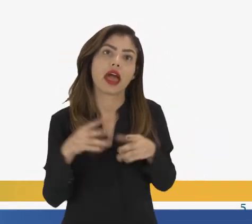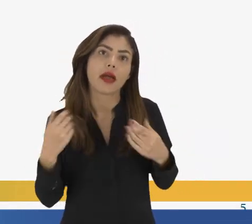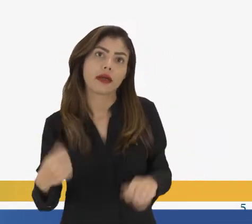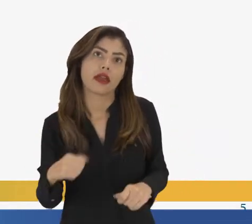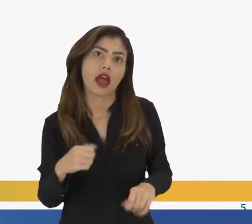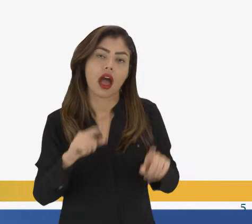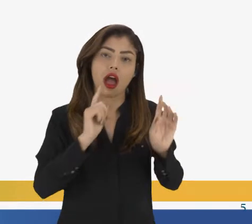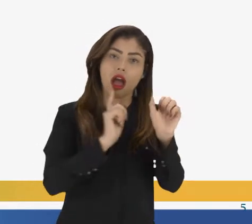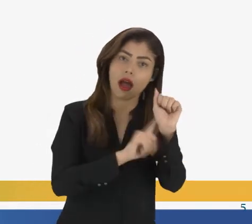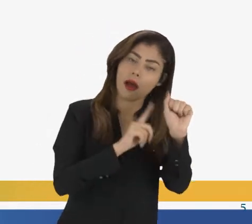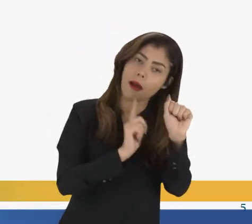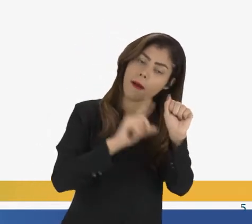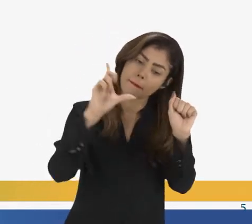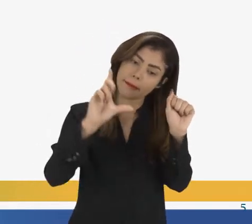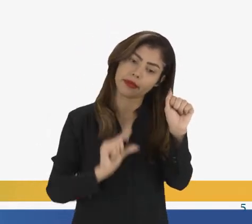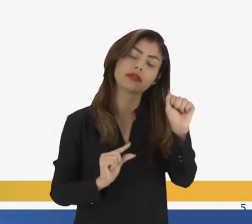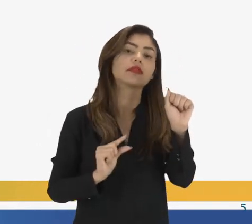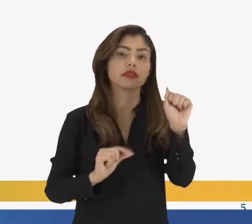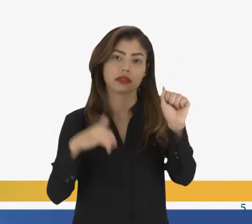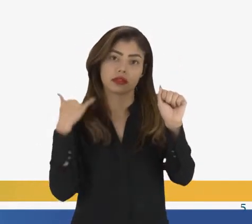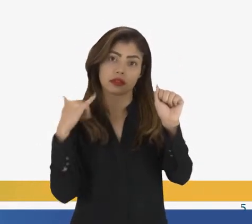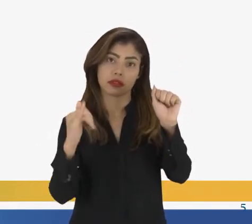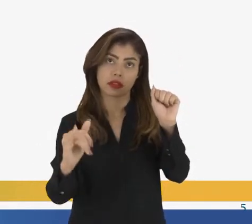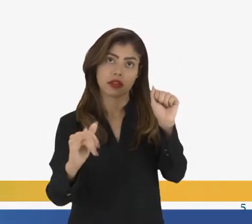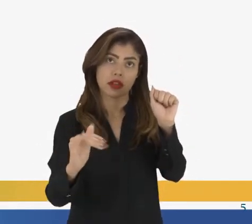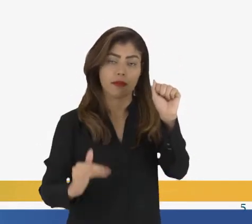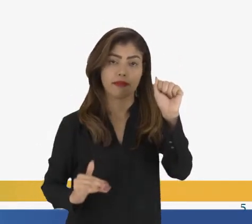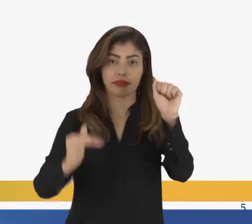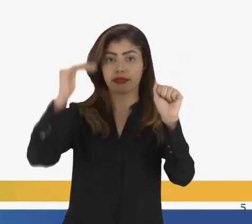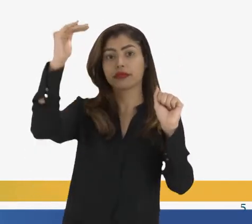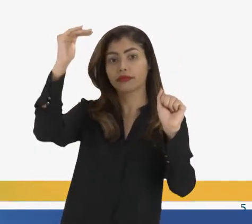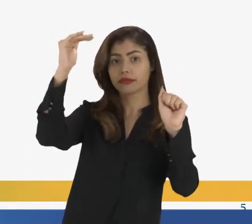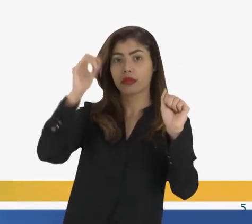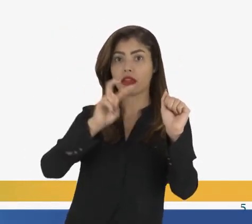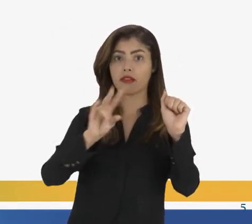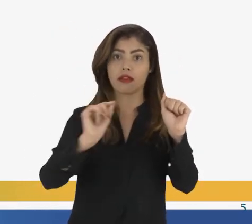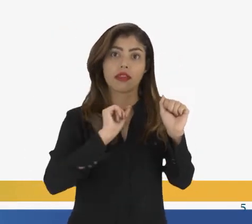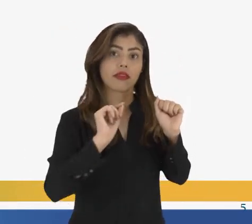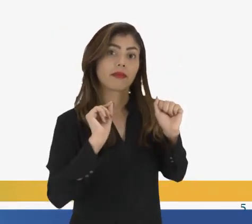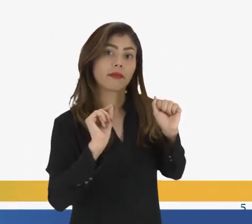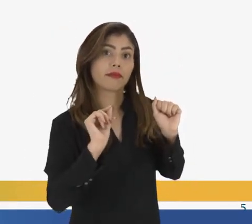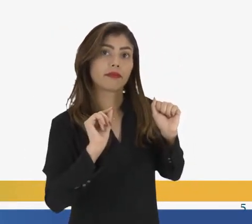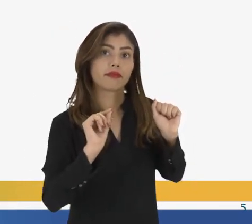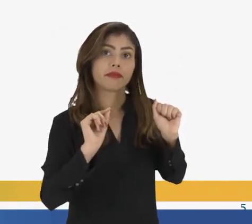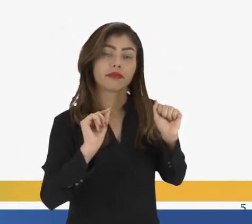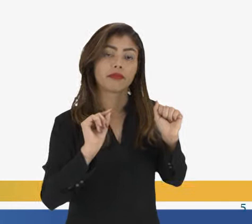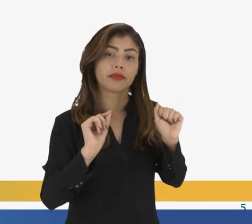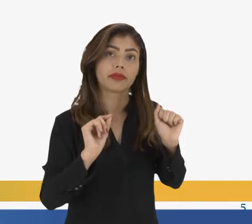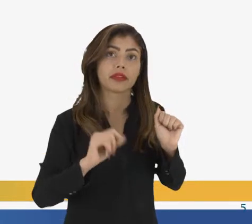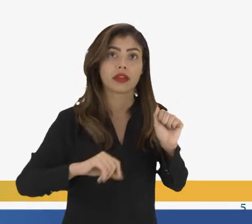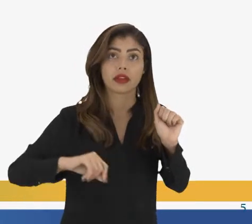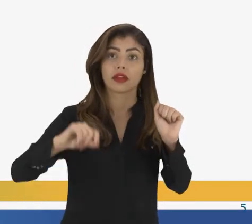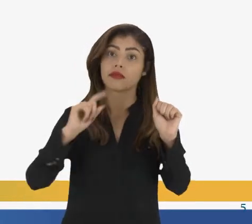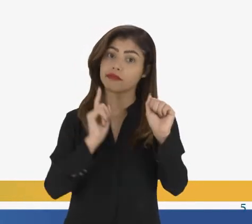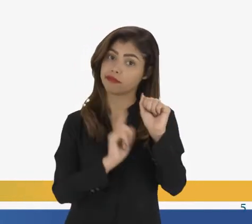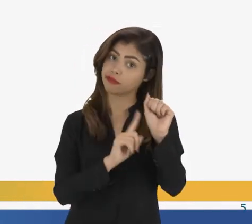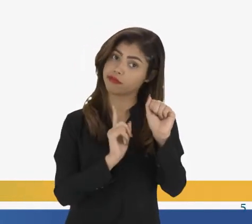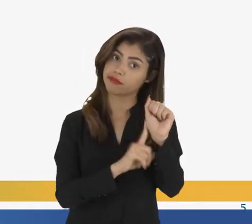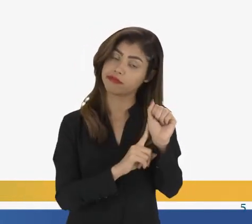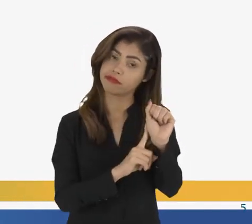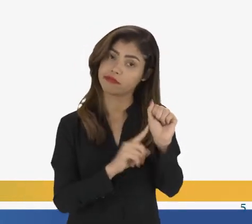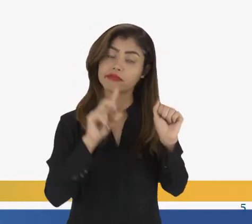precisa de menos energia para que a sua temperatura eleve, então, logo, o cubo